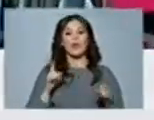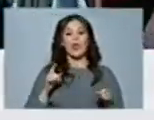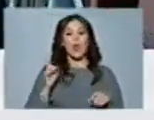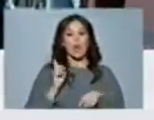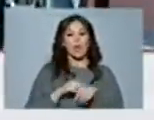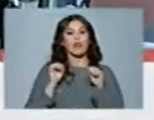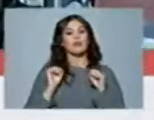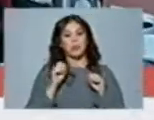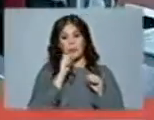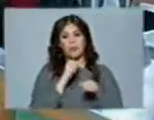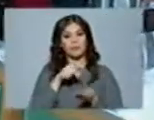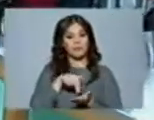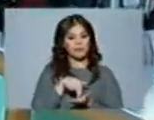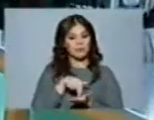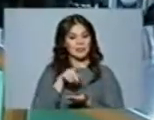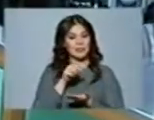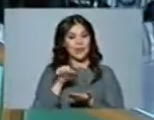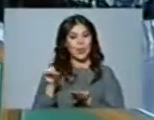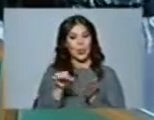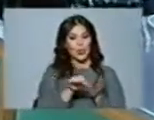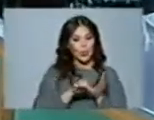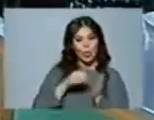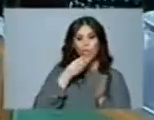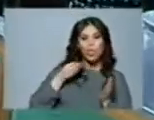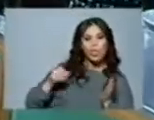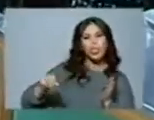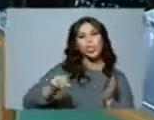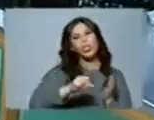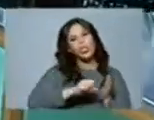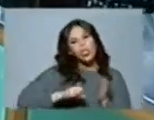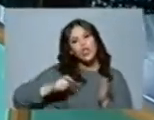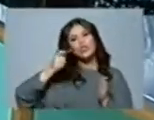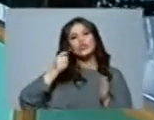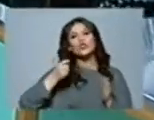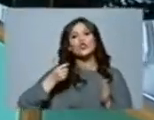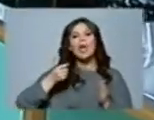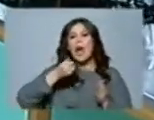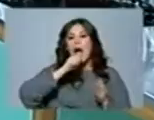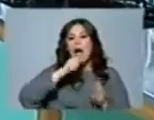No momento, se dão licença, sim, colocar, regar com um pouco da água da cozedura.